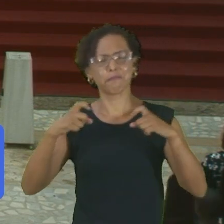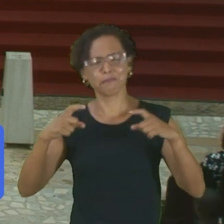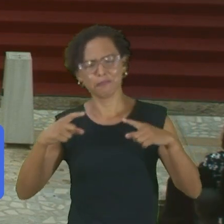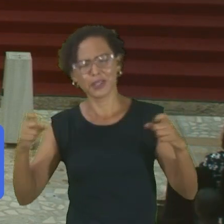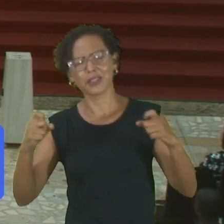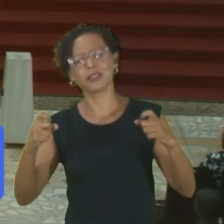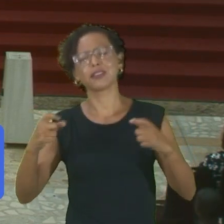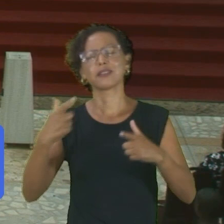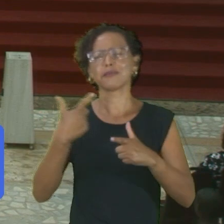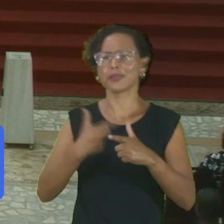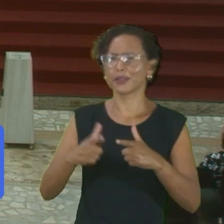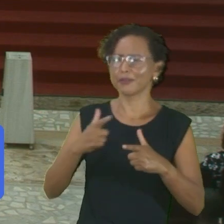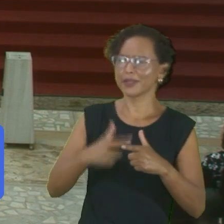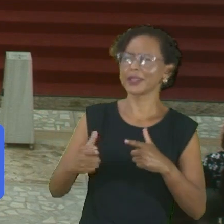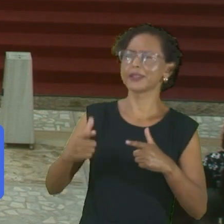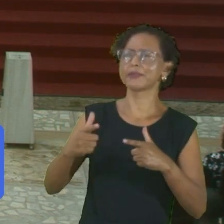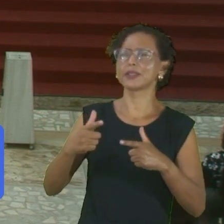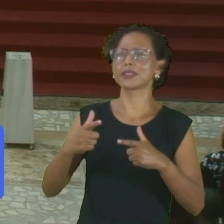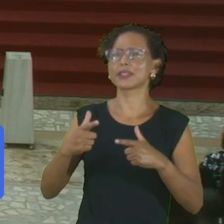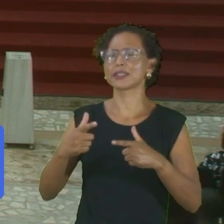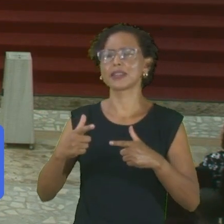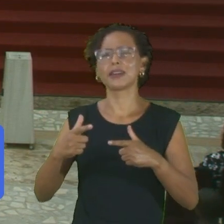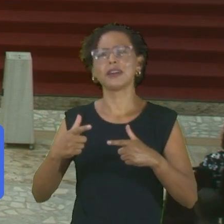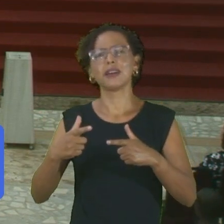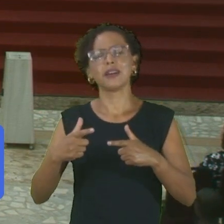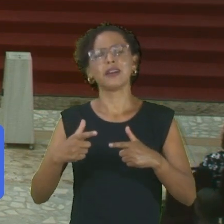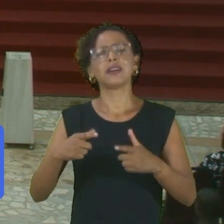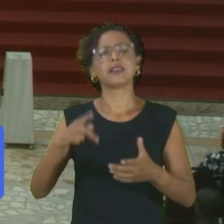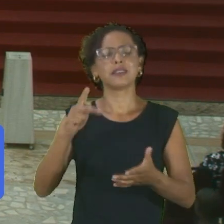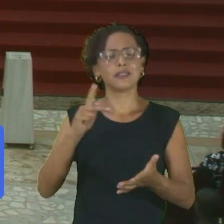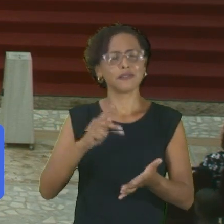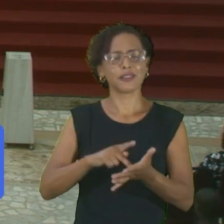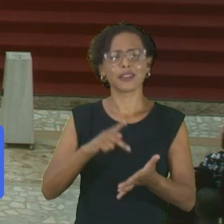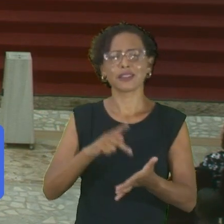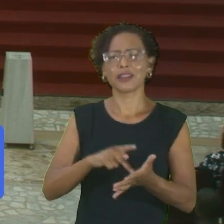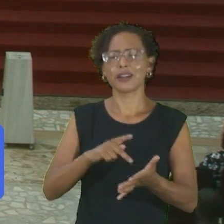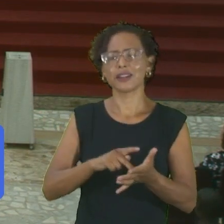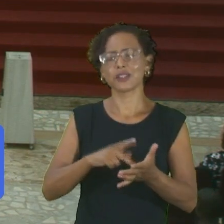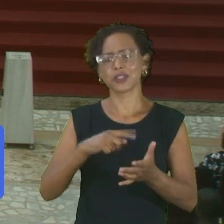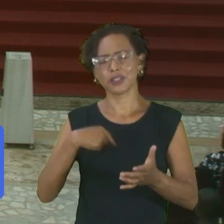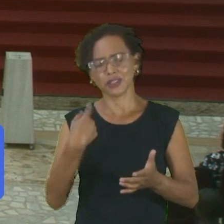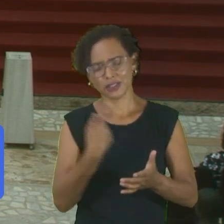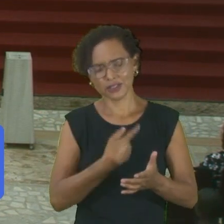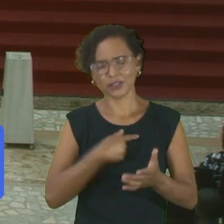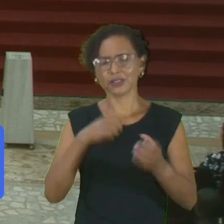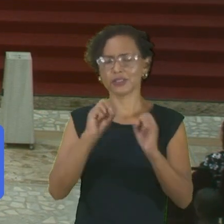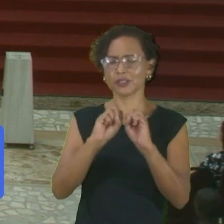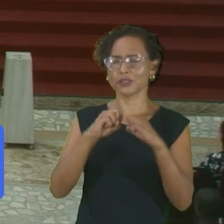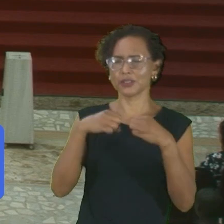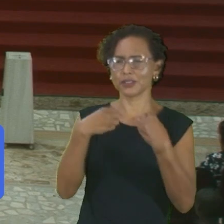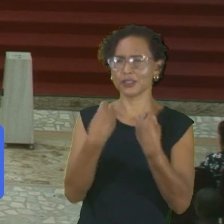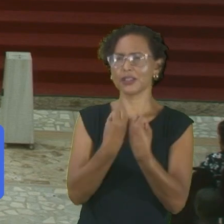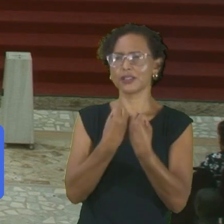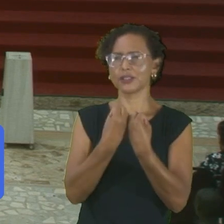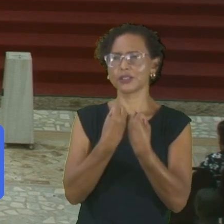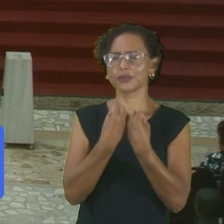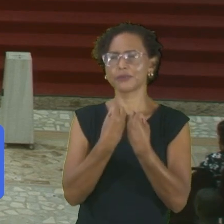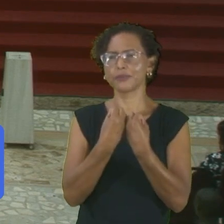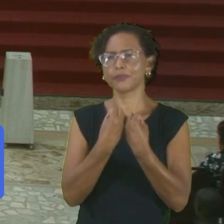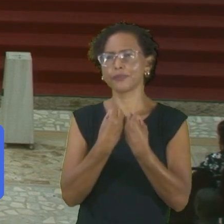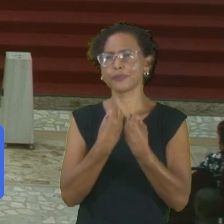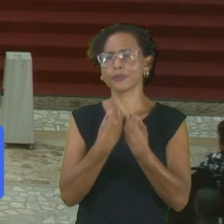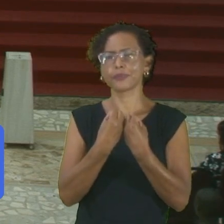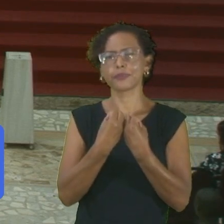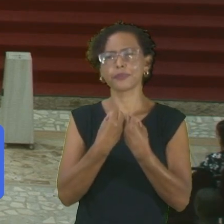crise, gerando conflitos. Esta é uma realidade da nossa sociedade.